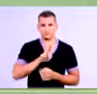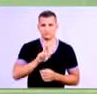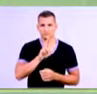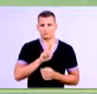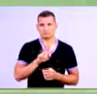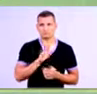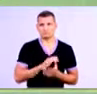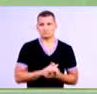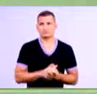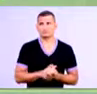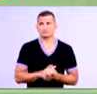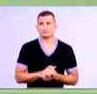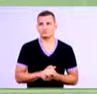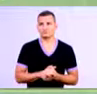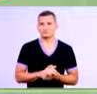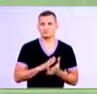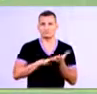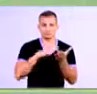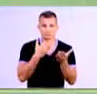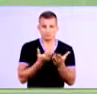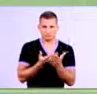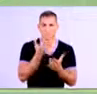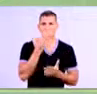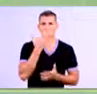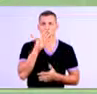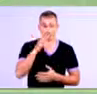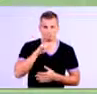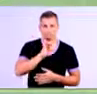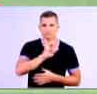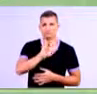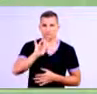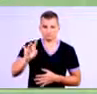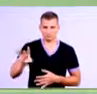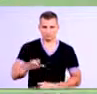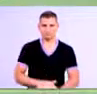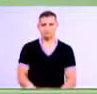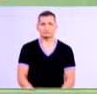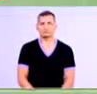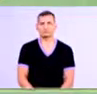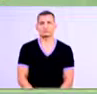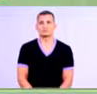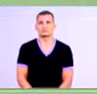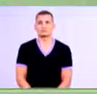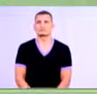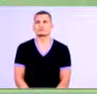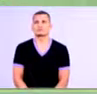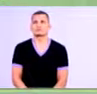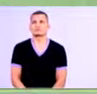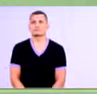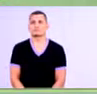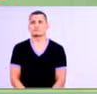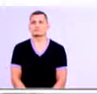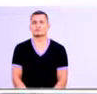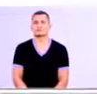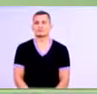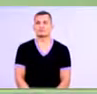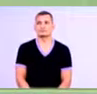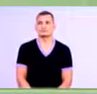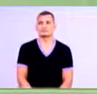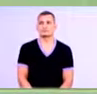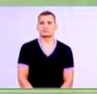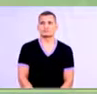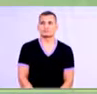Considerando ainda, tá, que a interpretação das cores é individual. Vamos lá ver as cores. Cadê as